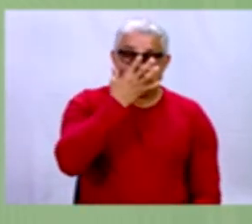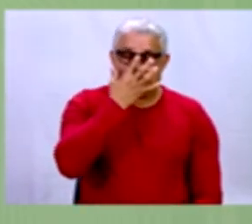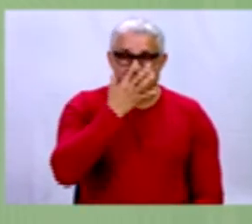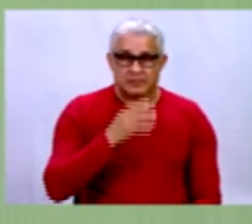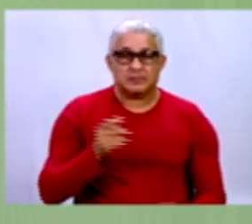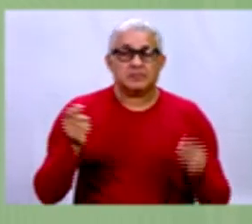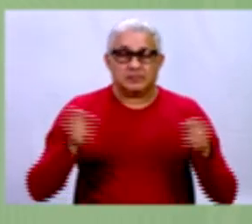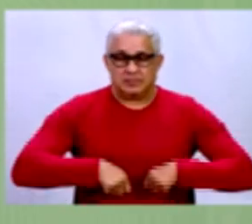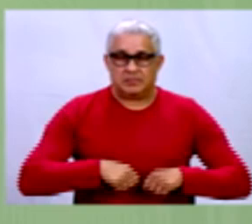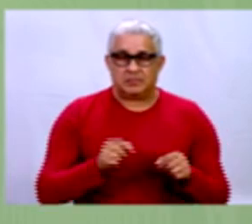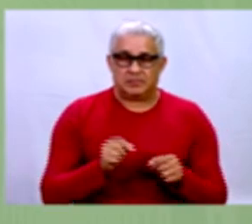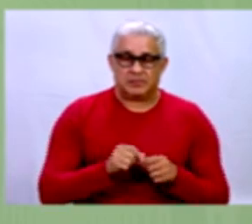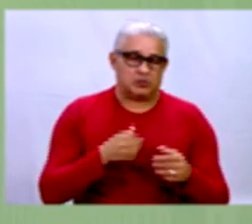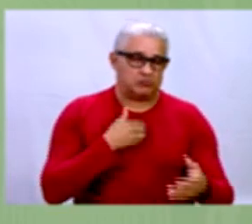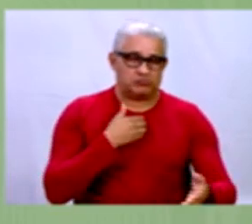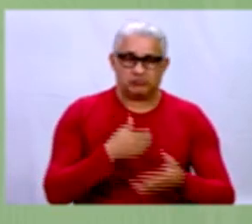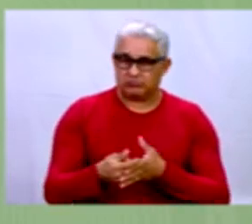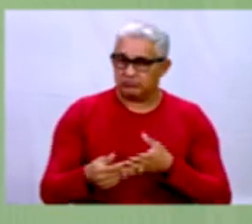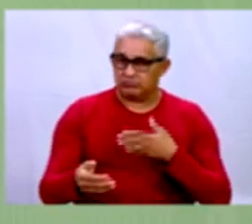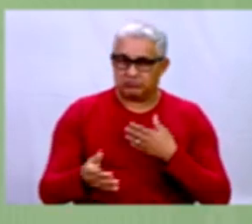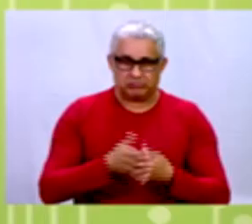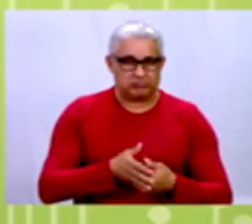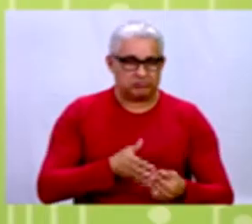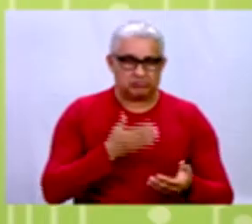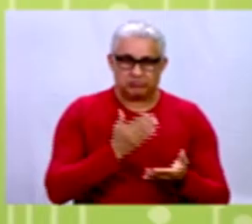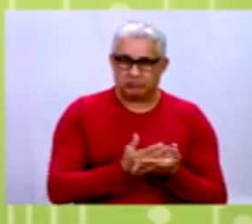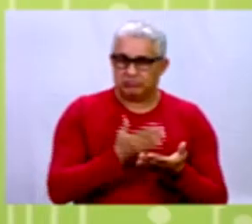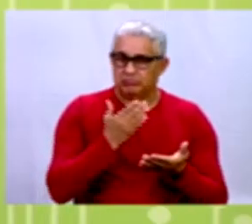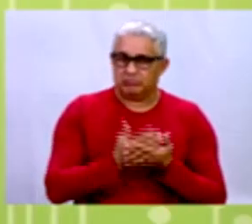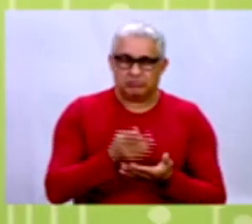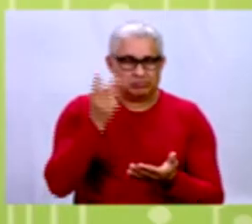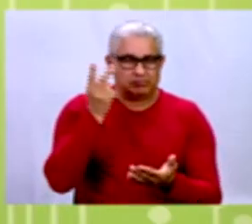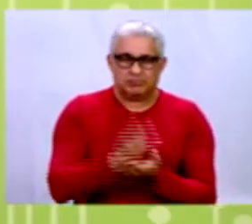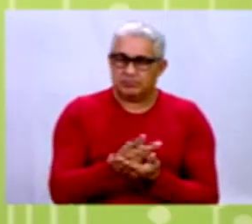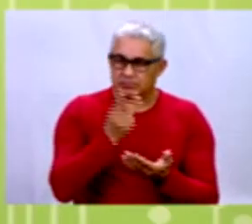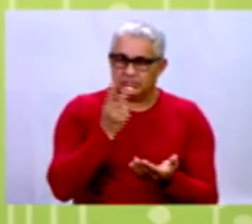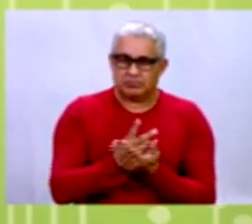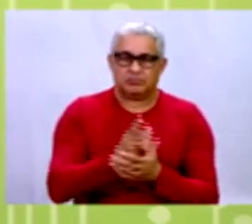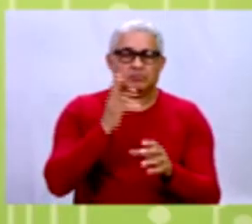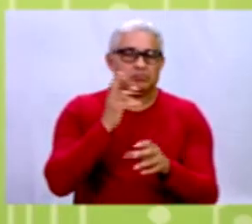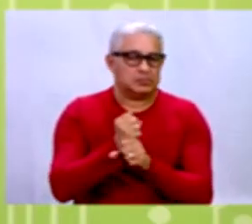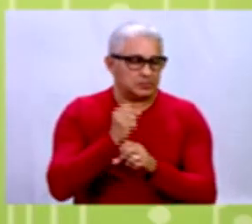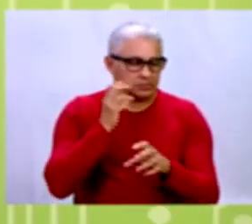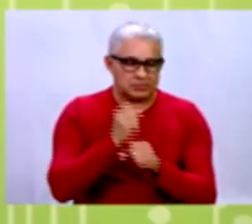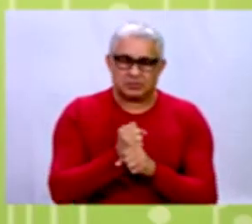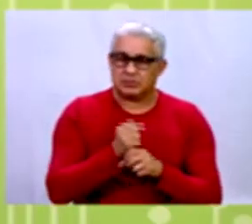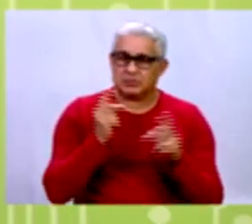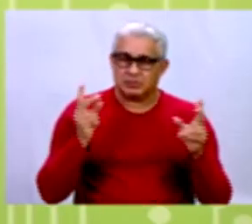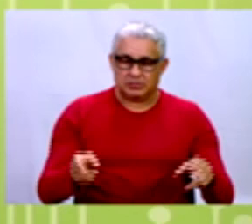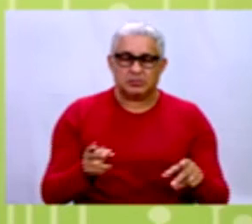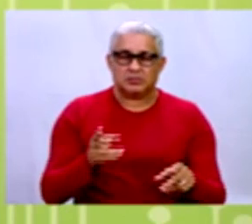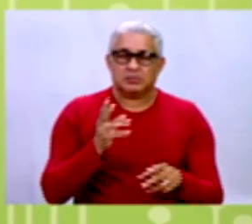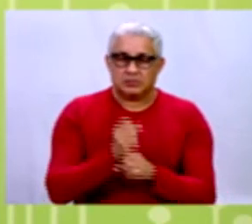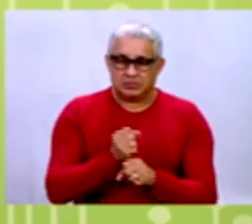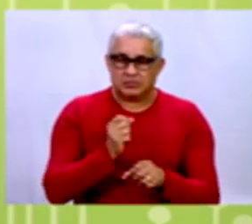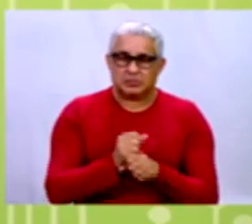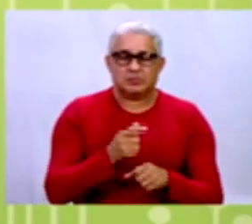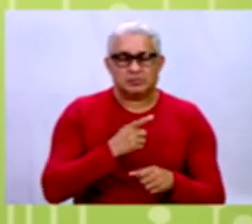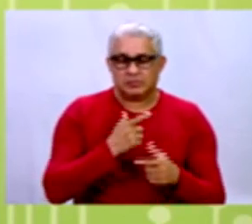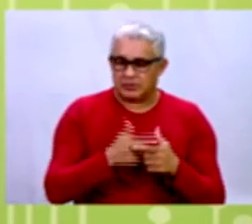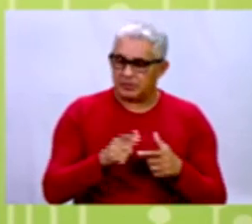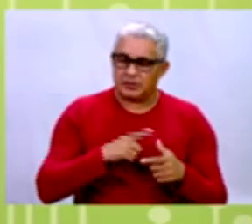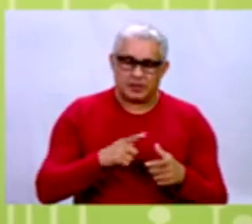a gente pode fazer com qualquer prazo, que vai ser a mesma conta, não vai ser aquele problema de tem que